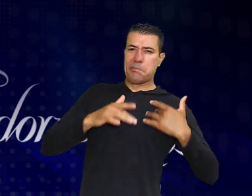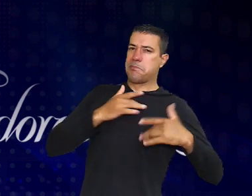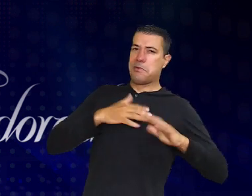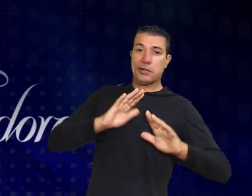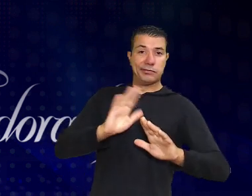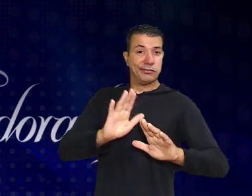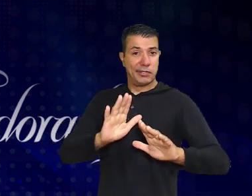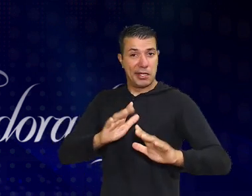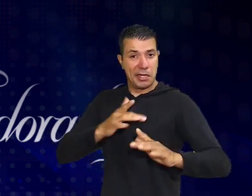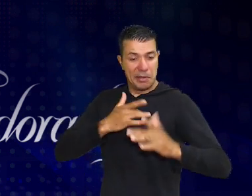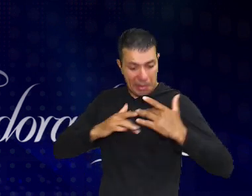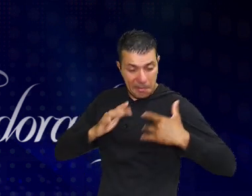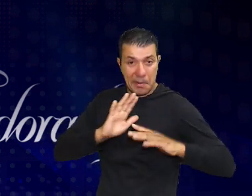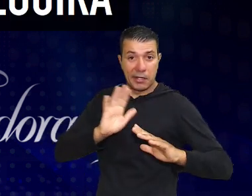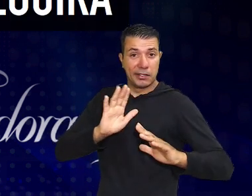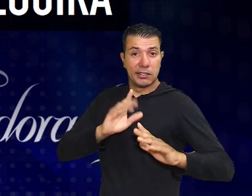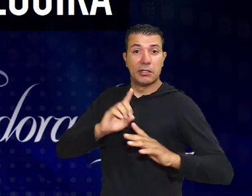algum